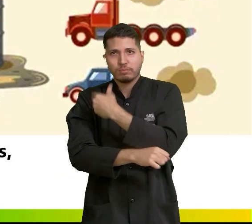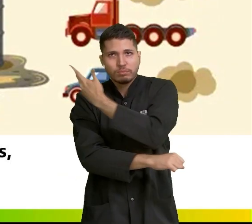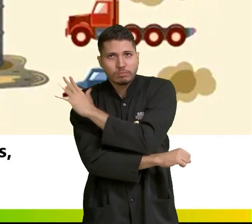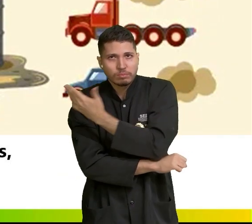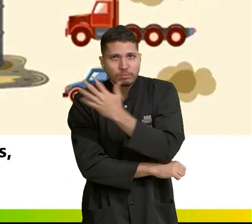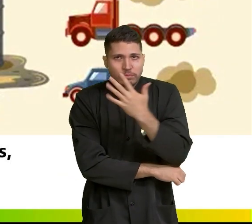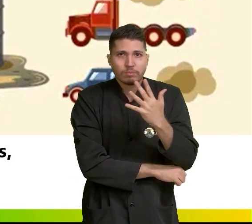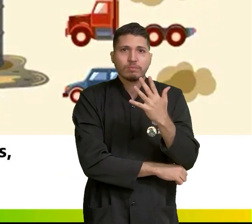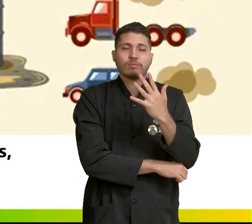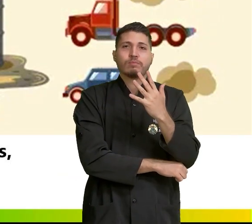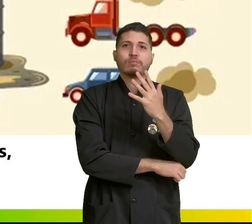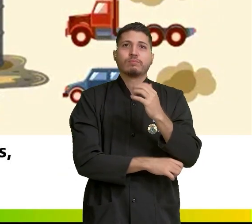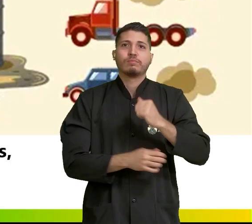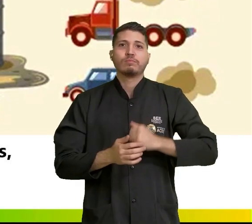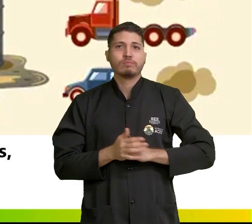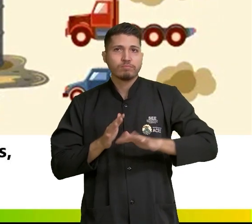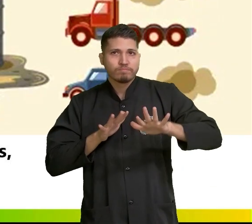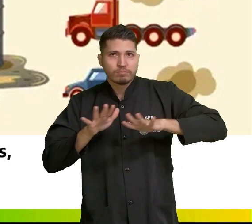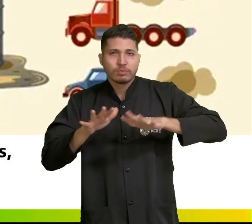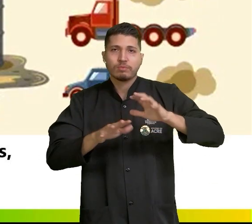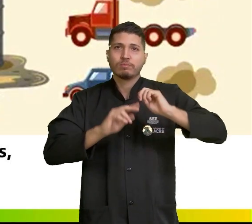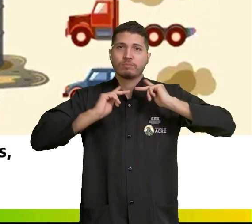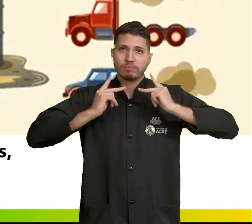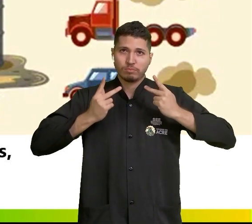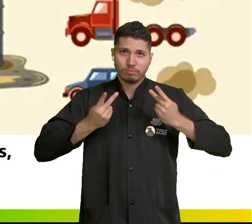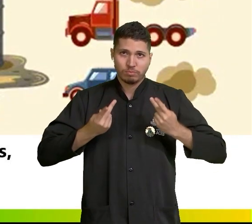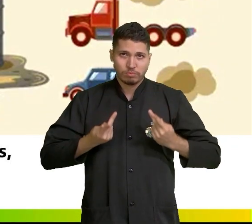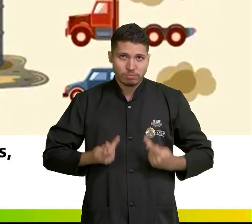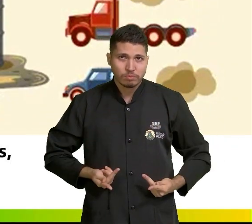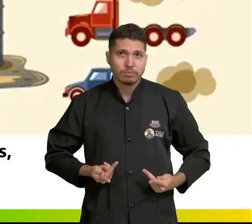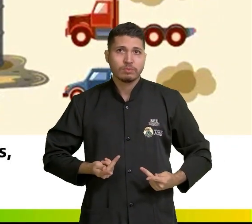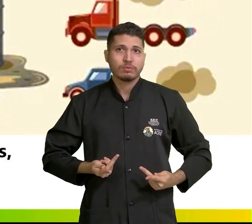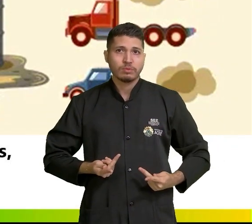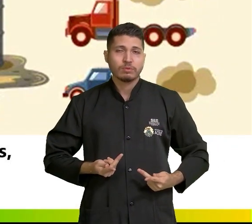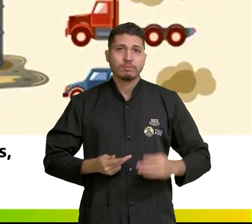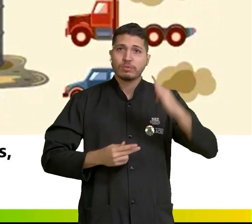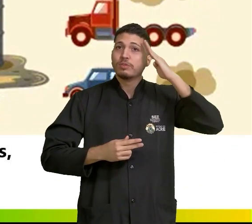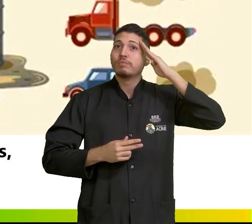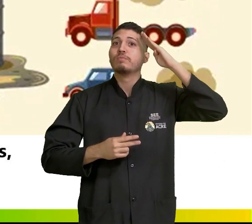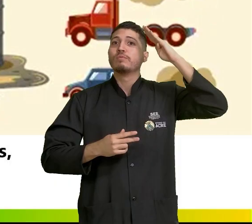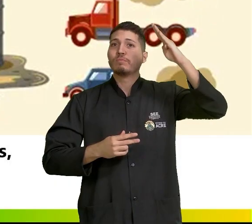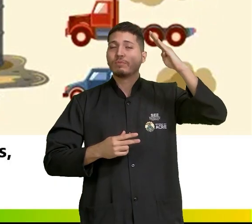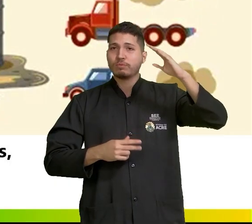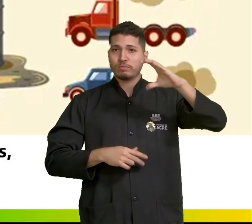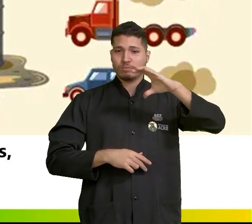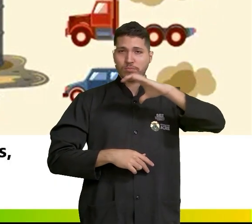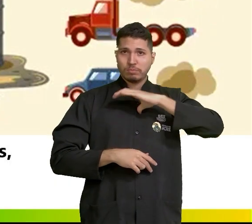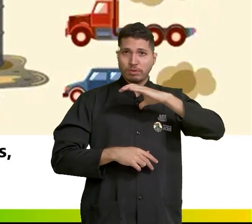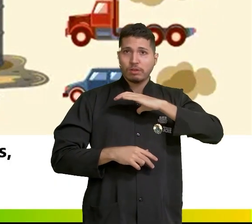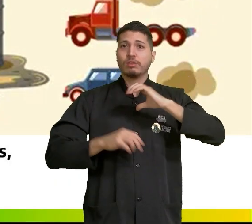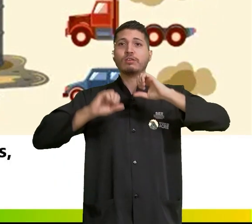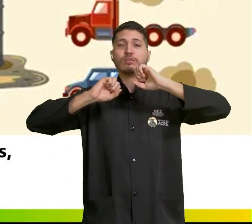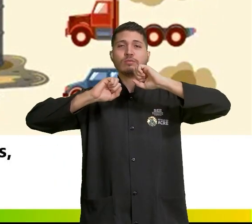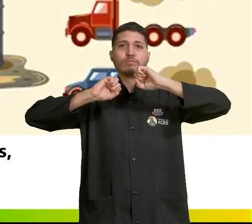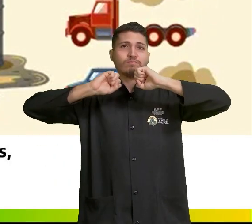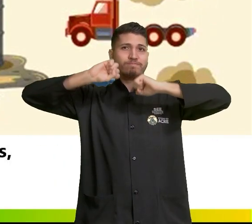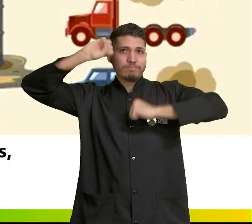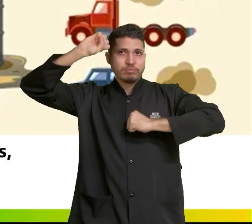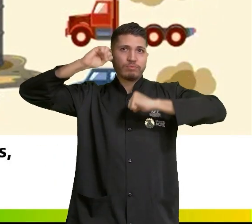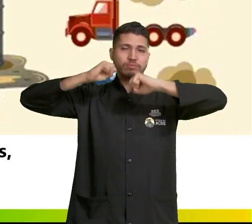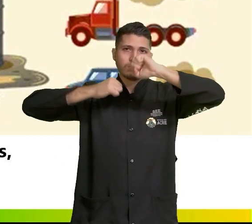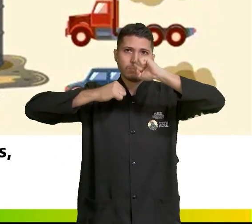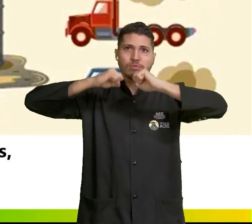as atividades humanas, especialmente urbano-industriais, são responsáveis